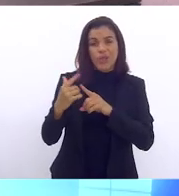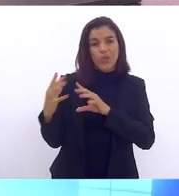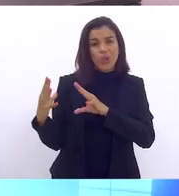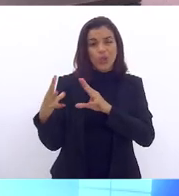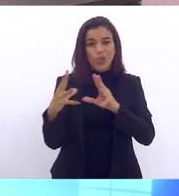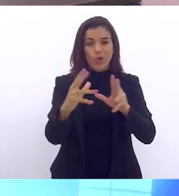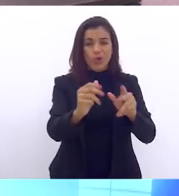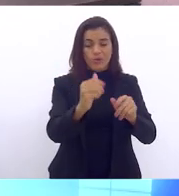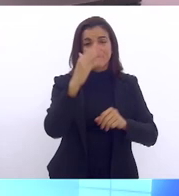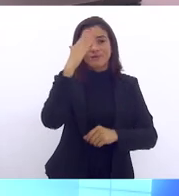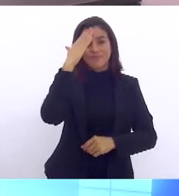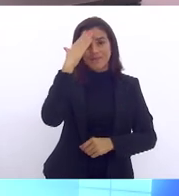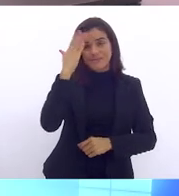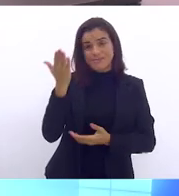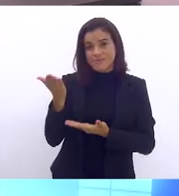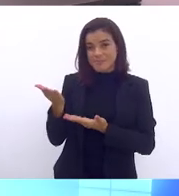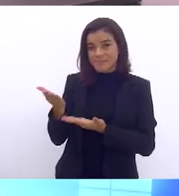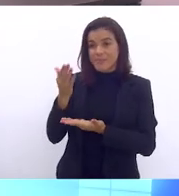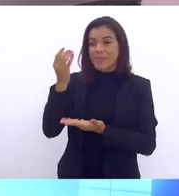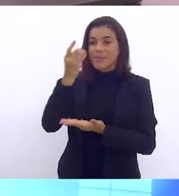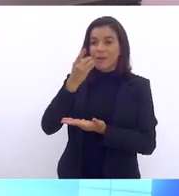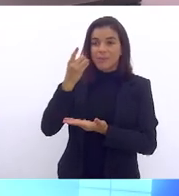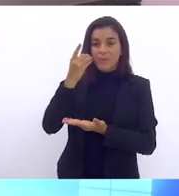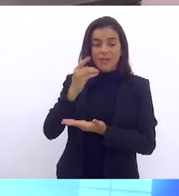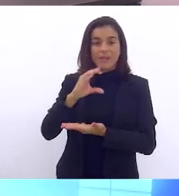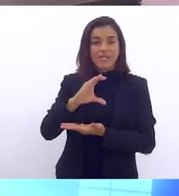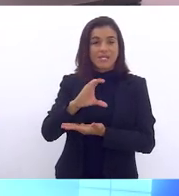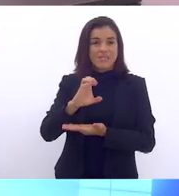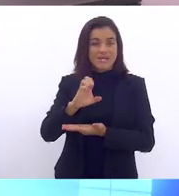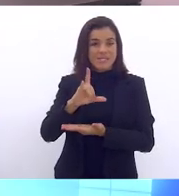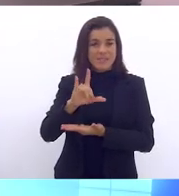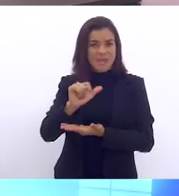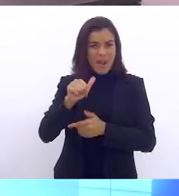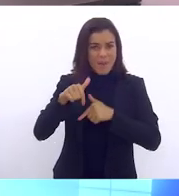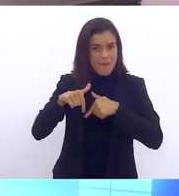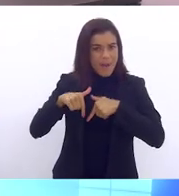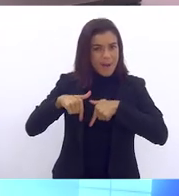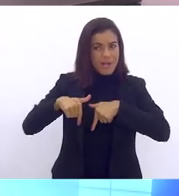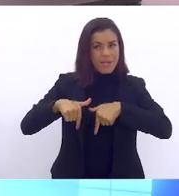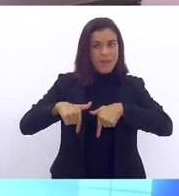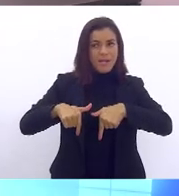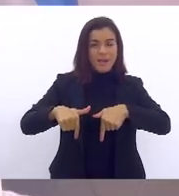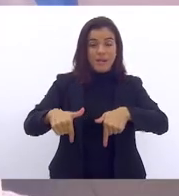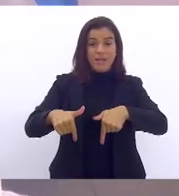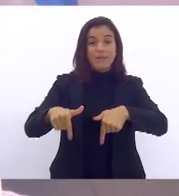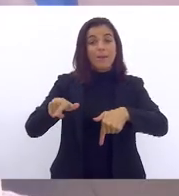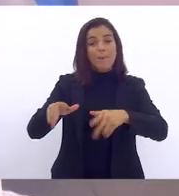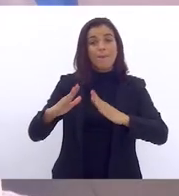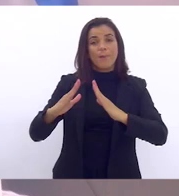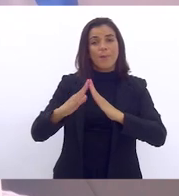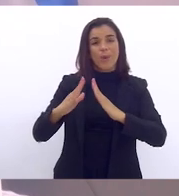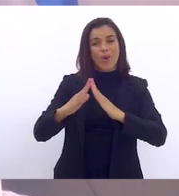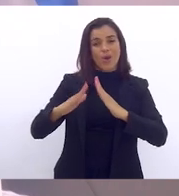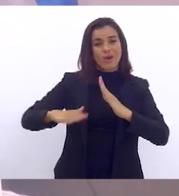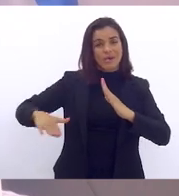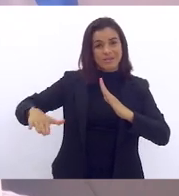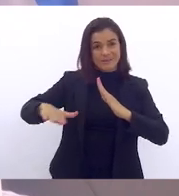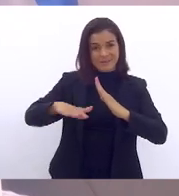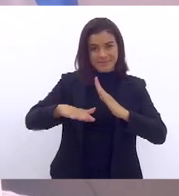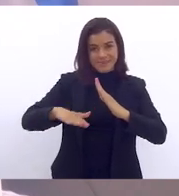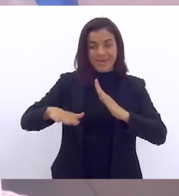sabem que a deputada Célia Jordão é uma deputada além de ser muito atuante é uma deputada que é da região